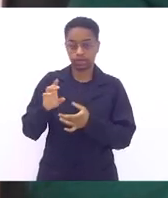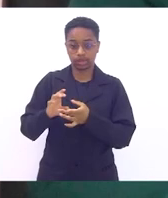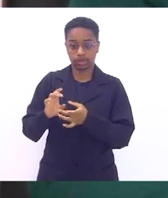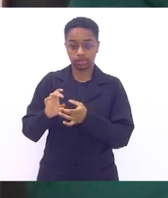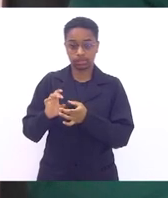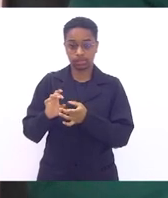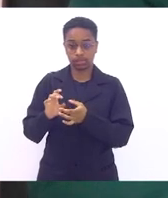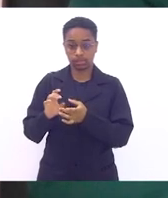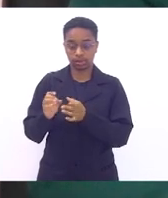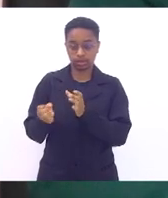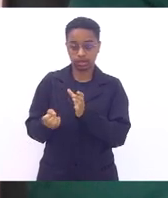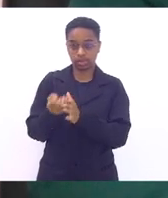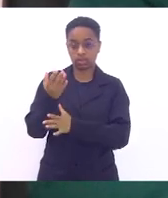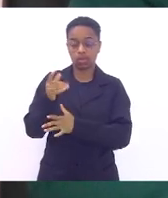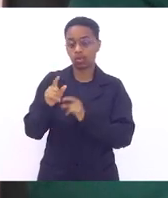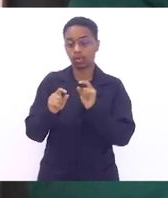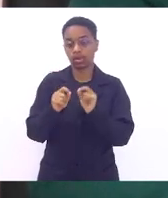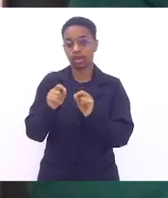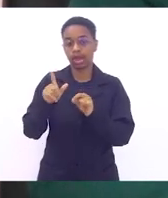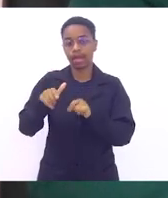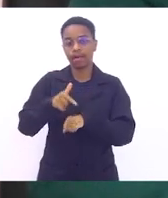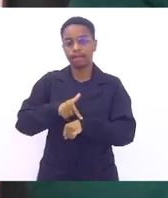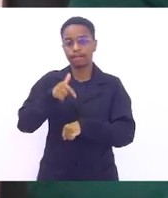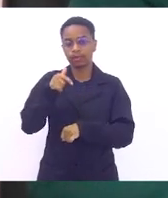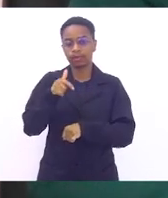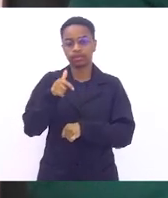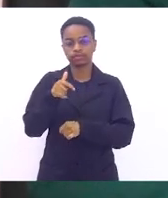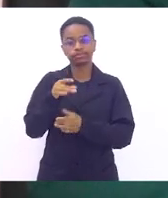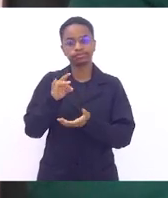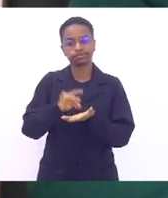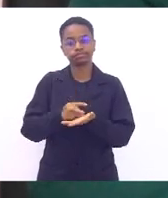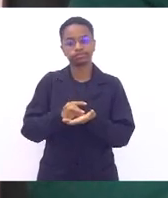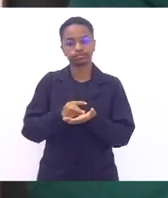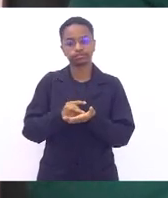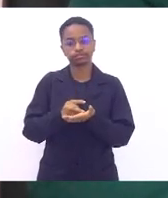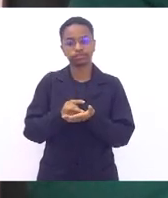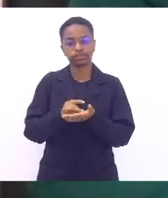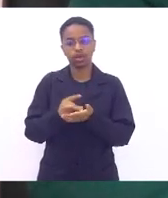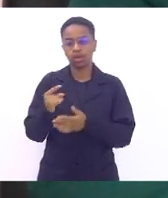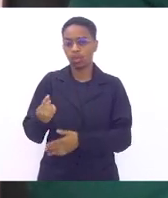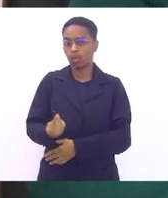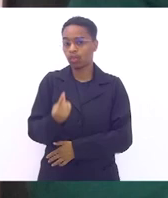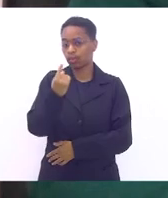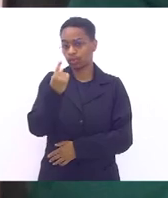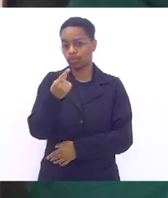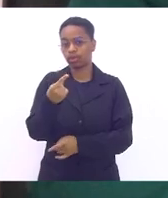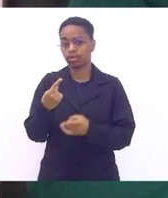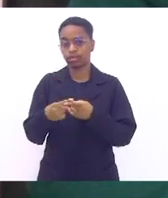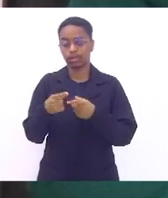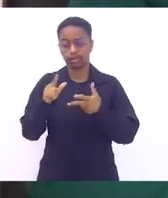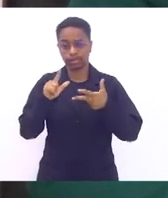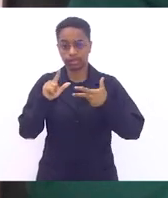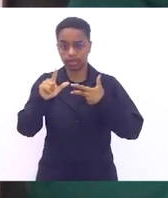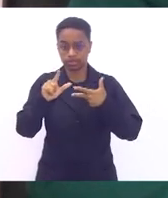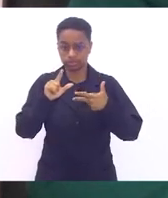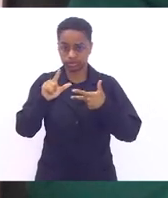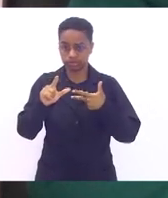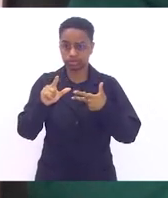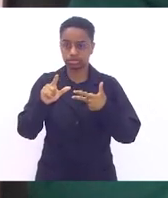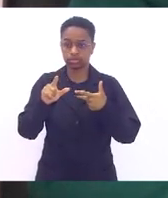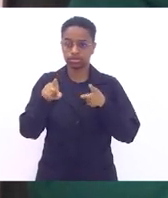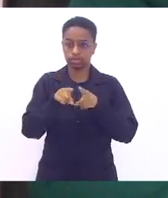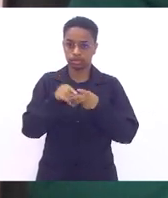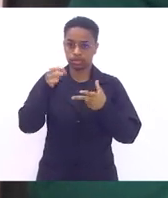que é um momento absolutamente singular para que o legislativo e